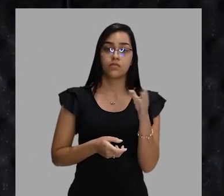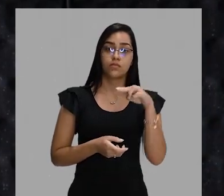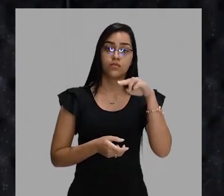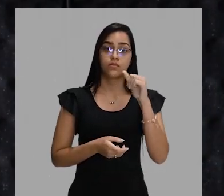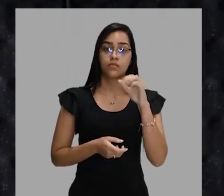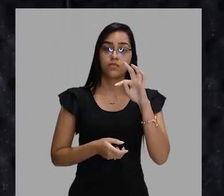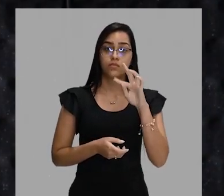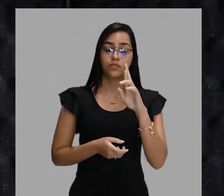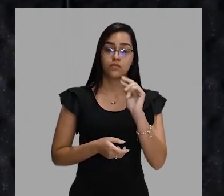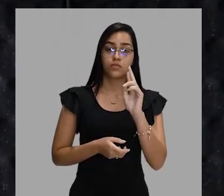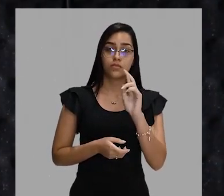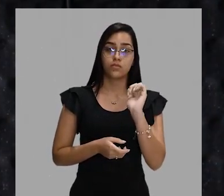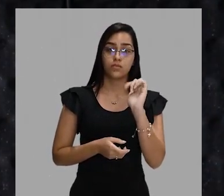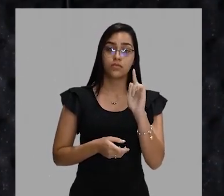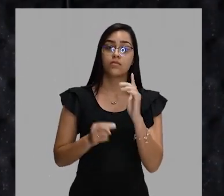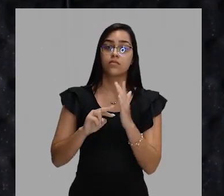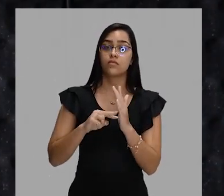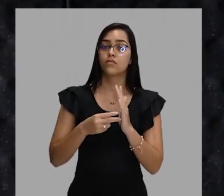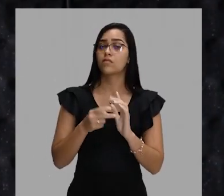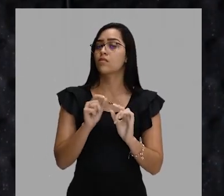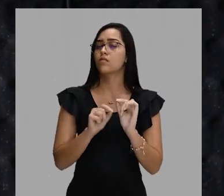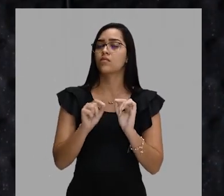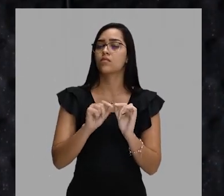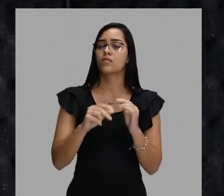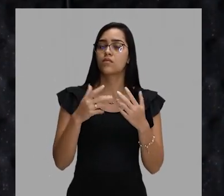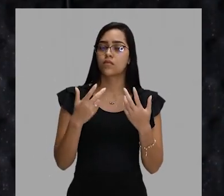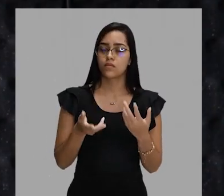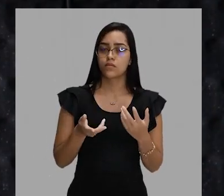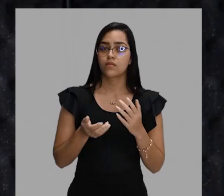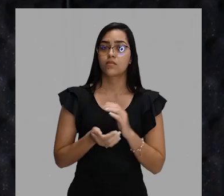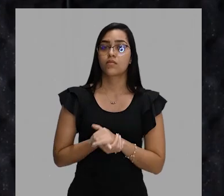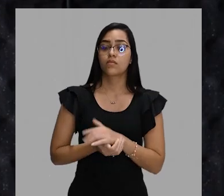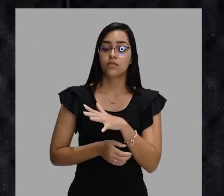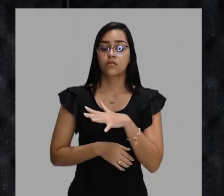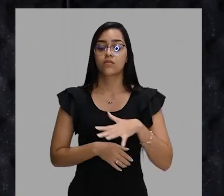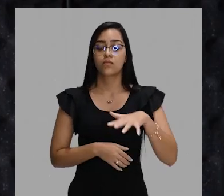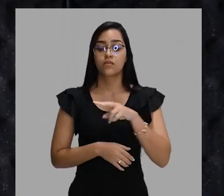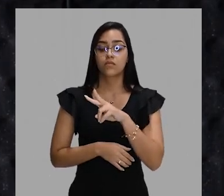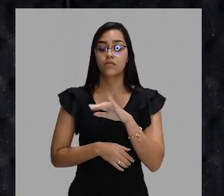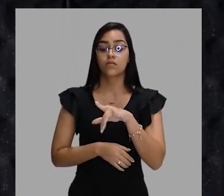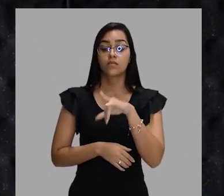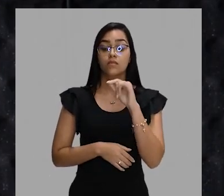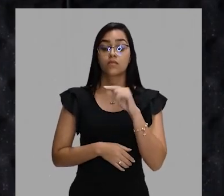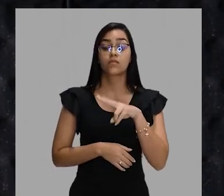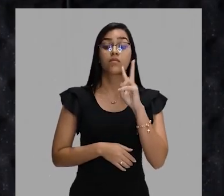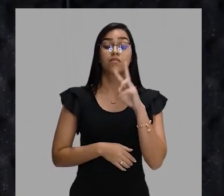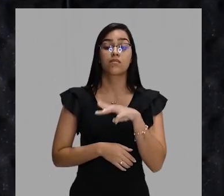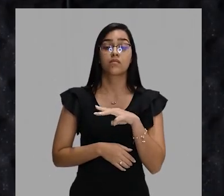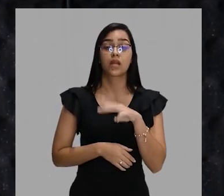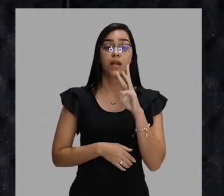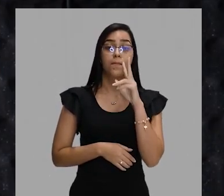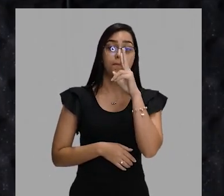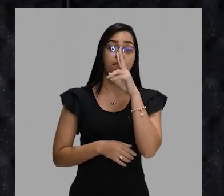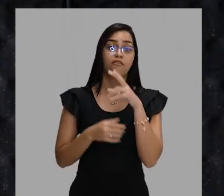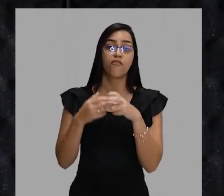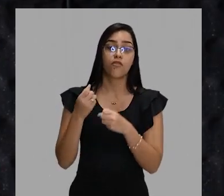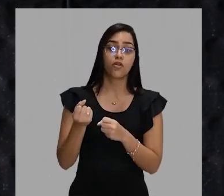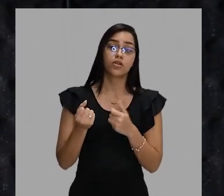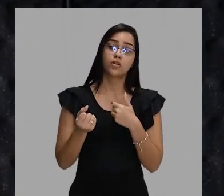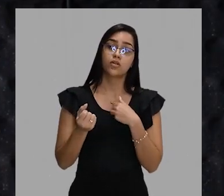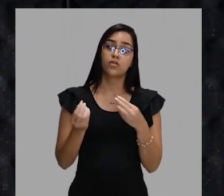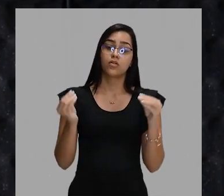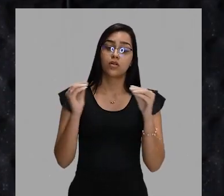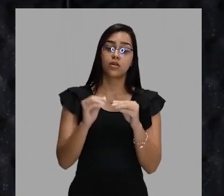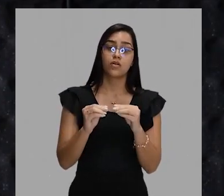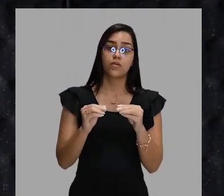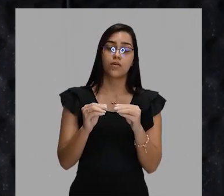Então, a seleção natural significa o quê? Que o ambiente ele vai selecionar quem está mais adaptado. Eu coloquei até